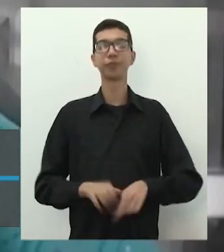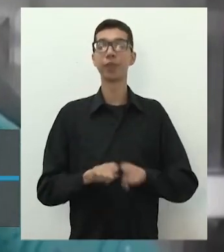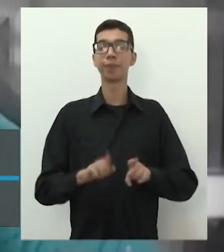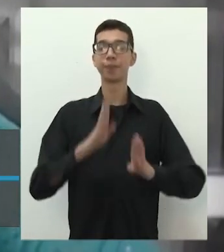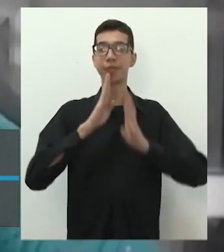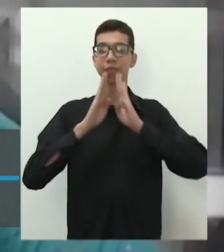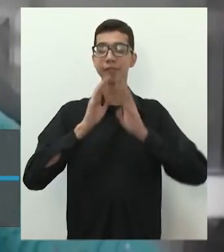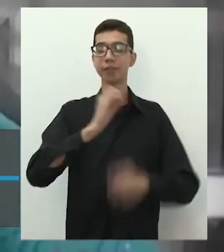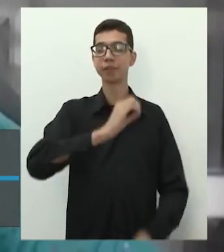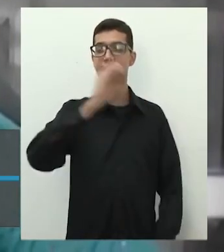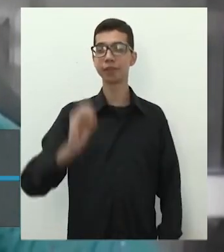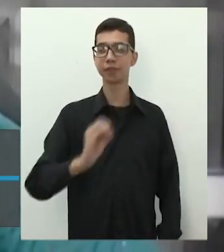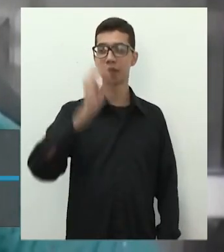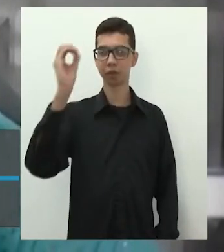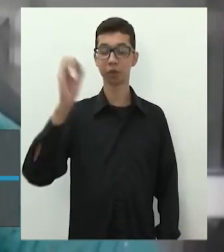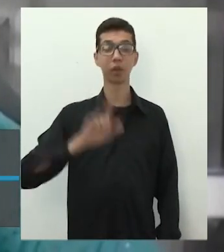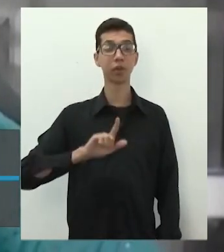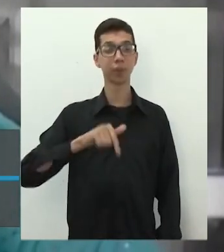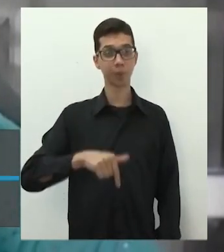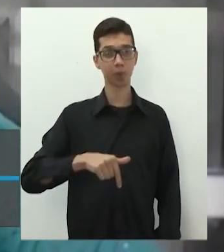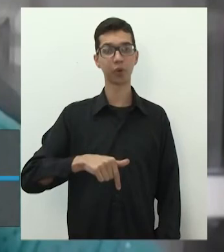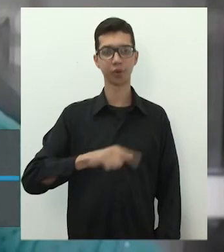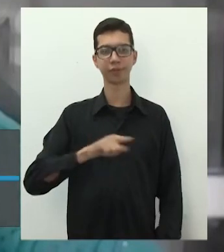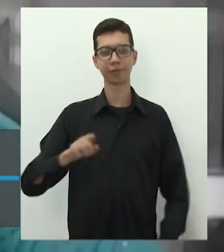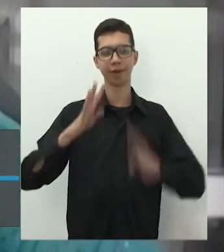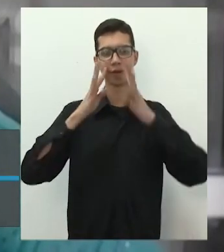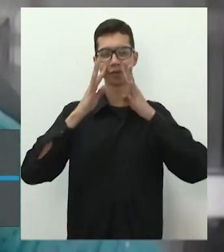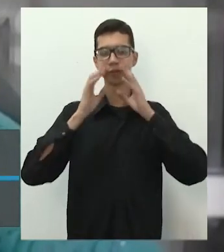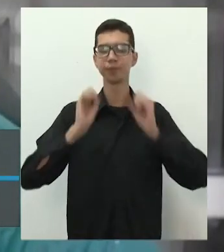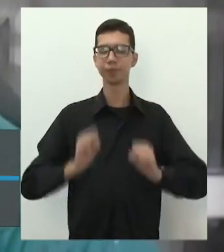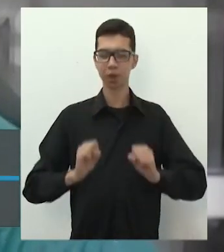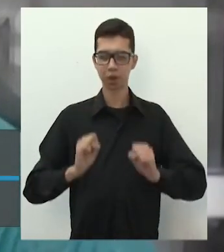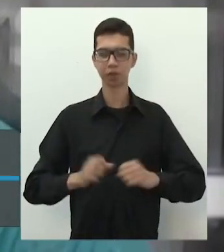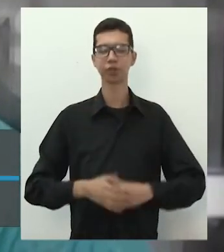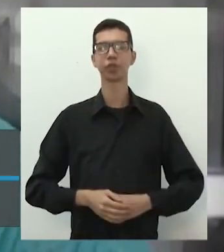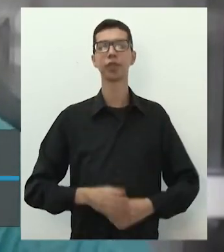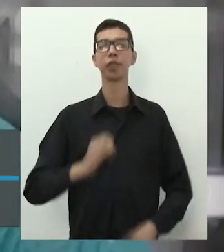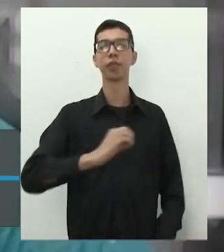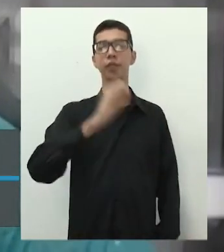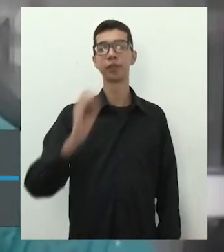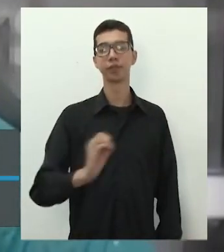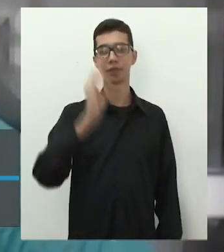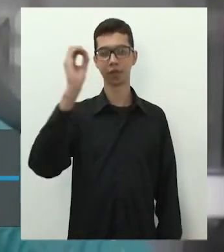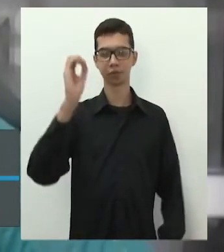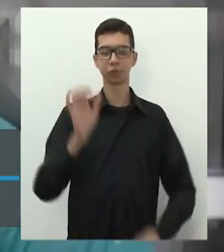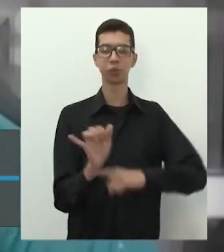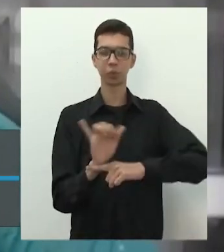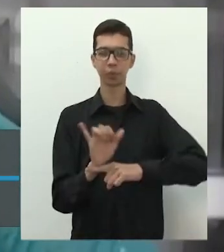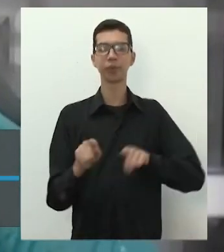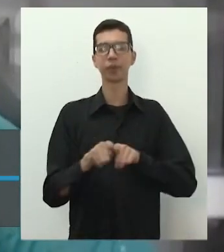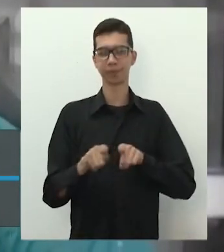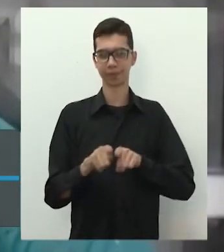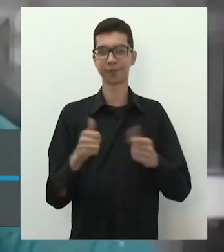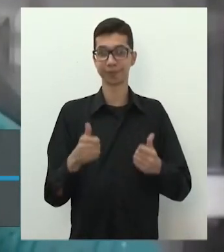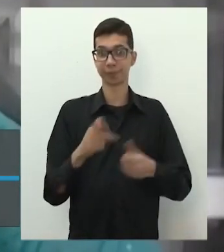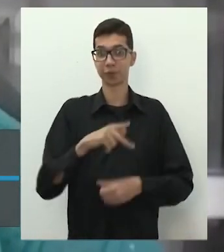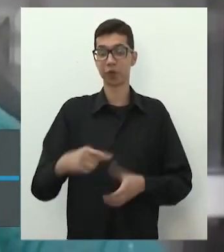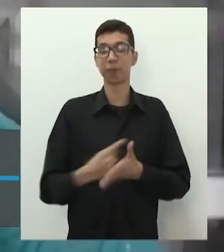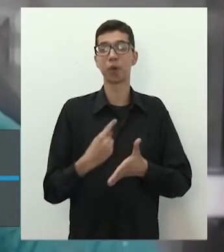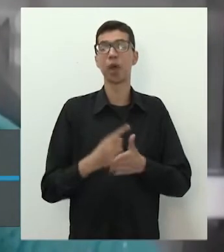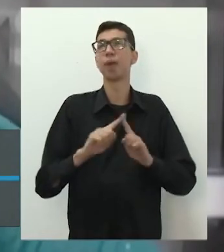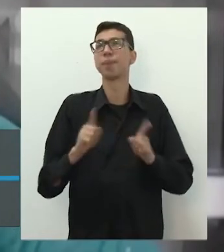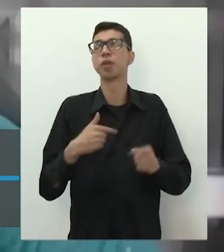ter pessoas agregadas que podem ajudá-los nessa questão de solidariedade. Deixa eu